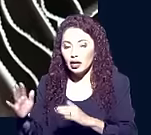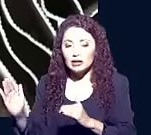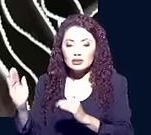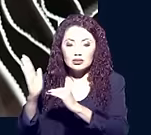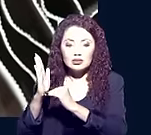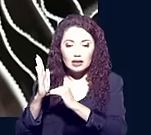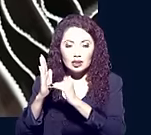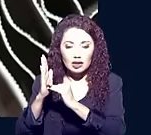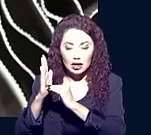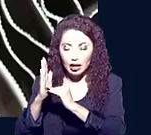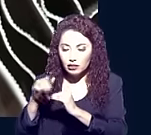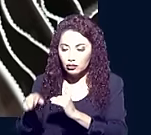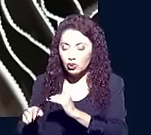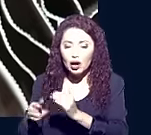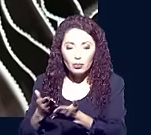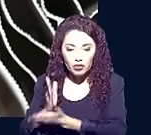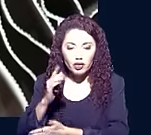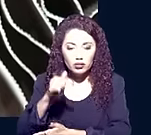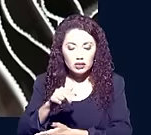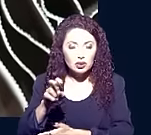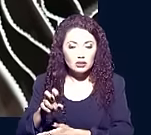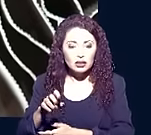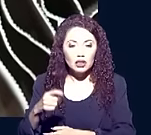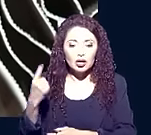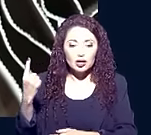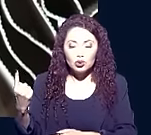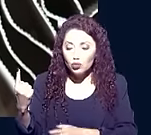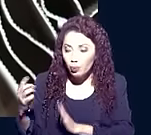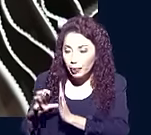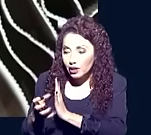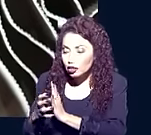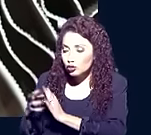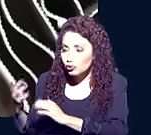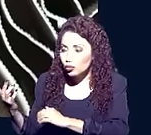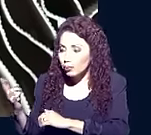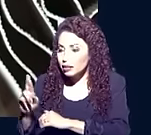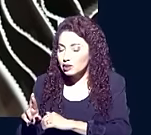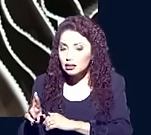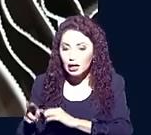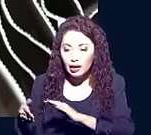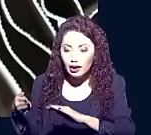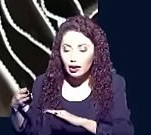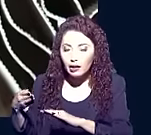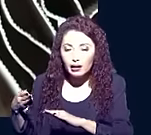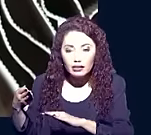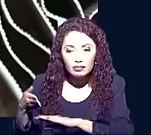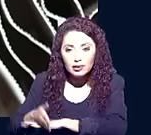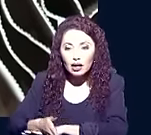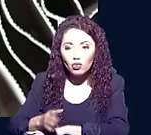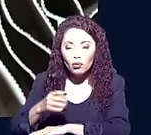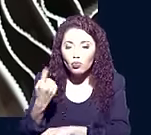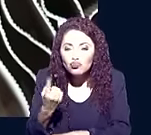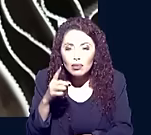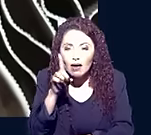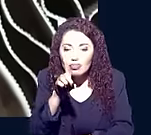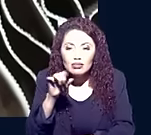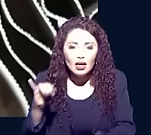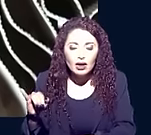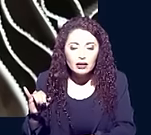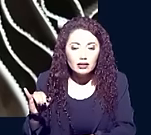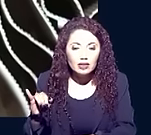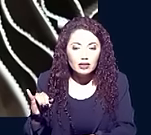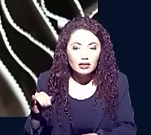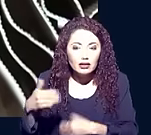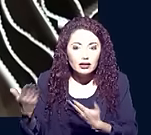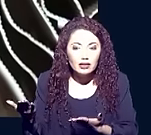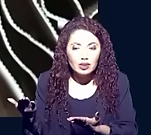partido com um representante entrar com Adi e essa Di é julgada no Supremo e muitas vezes um parlamentar